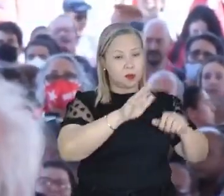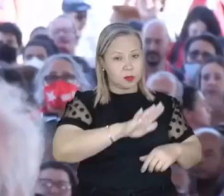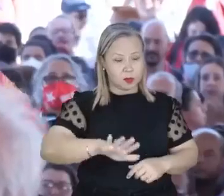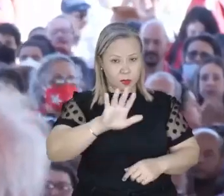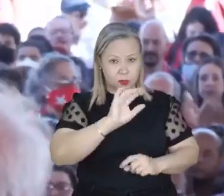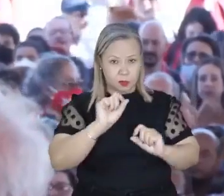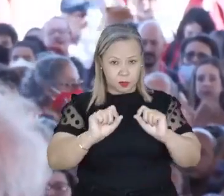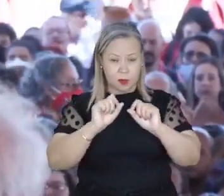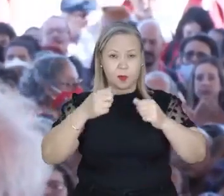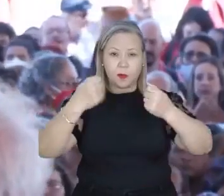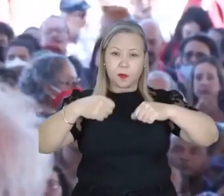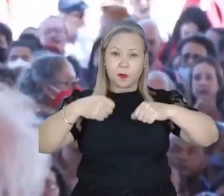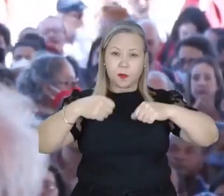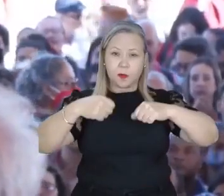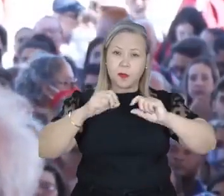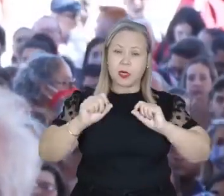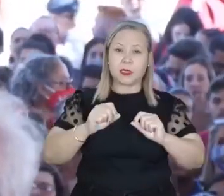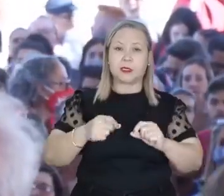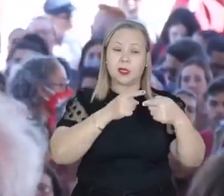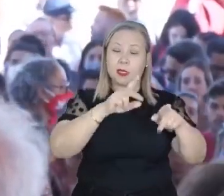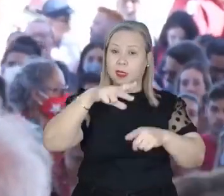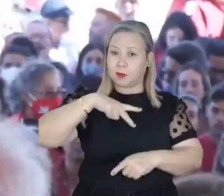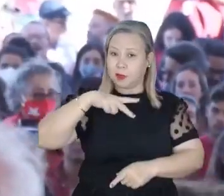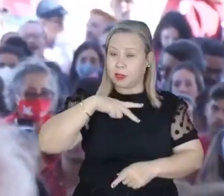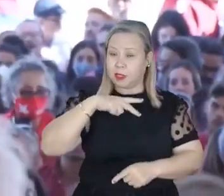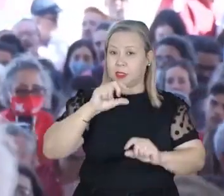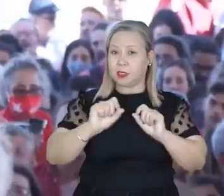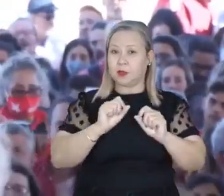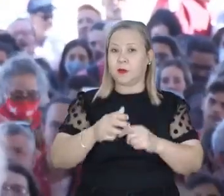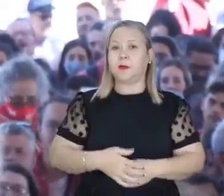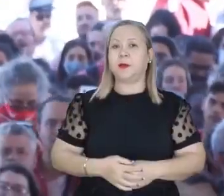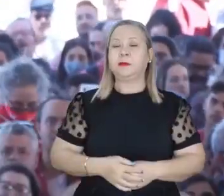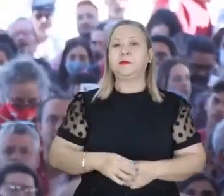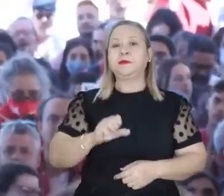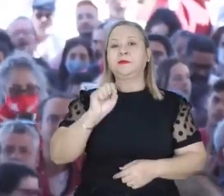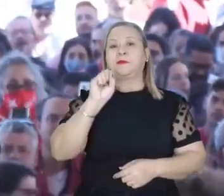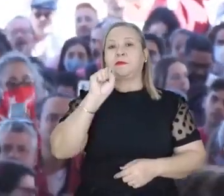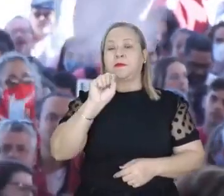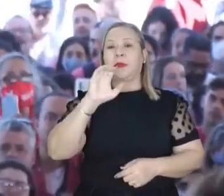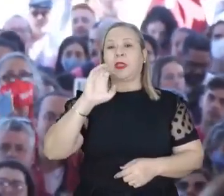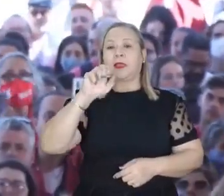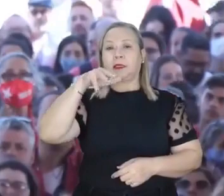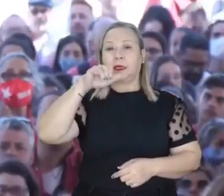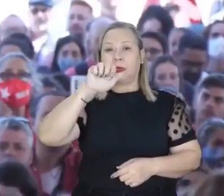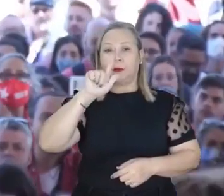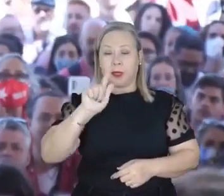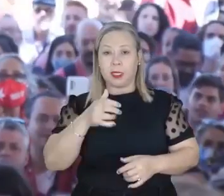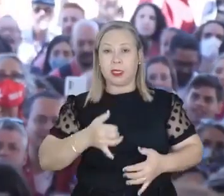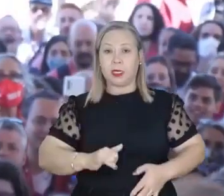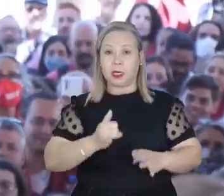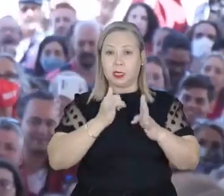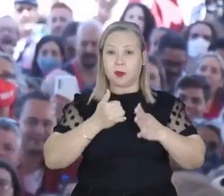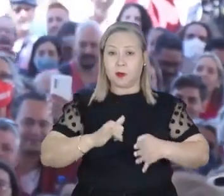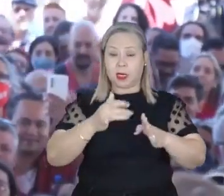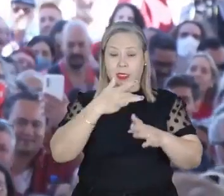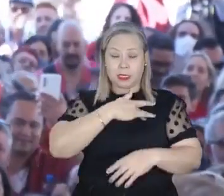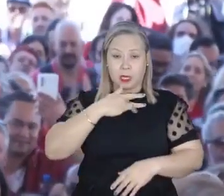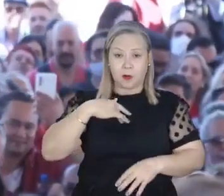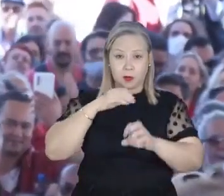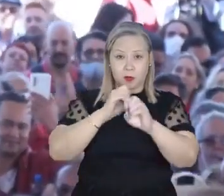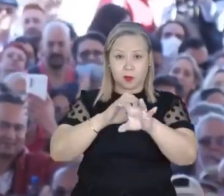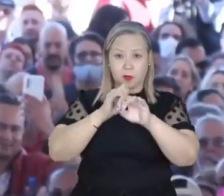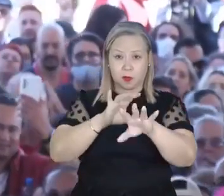privatizações, Petrobras, CEMIG, Eletrobras, saúde, educação, Correios, que